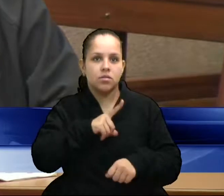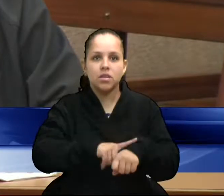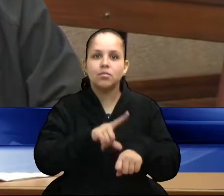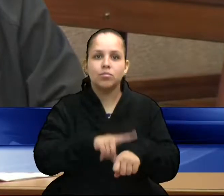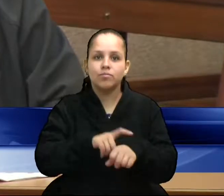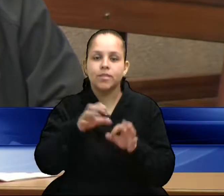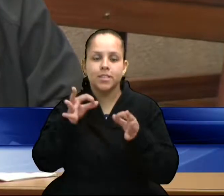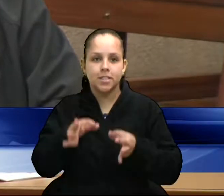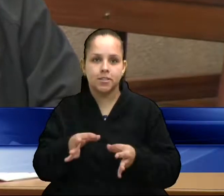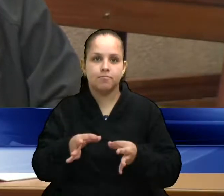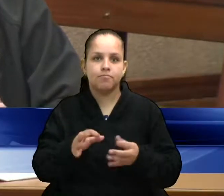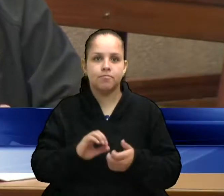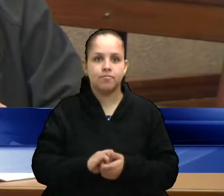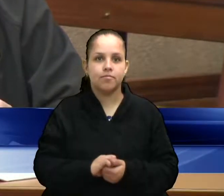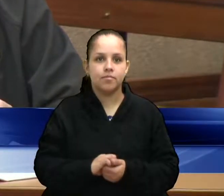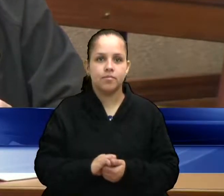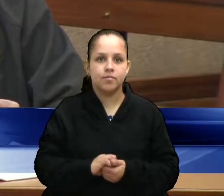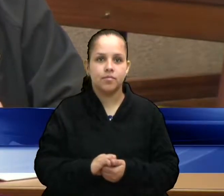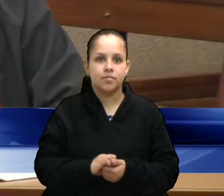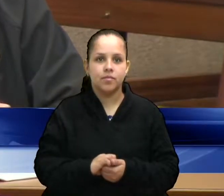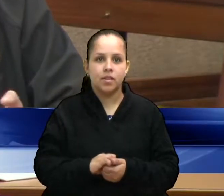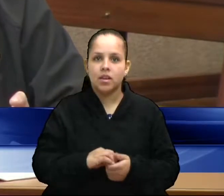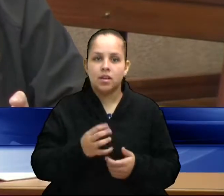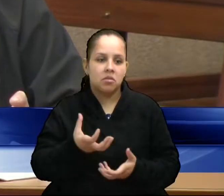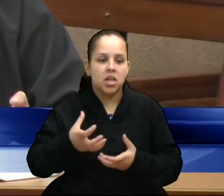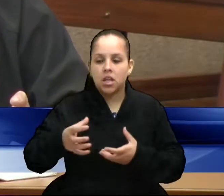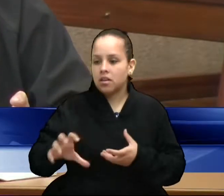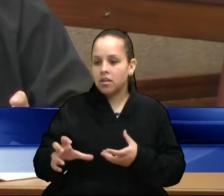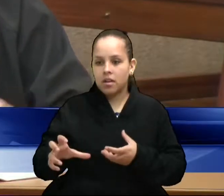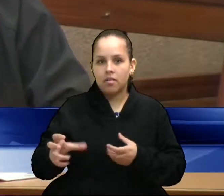isto, né? E quem não quiser operar vai devolver